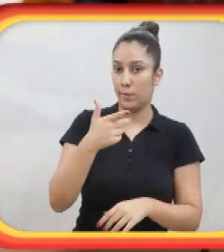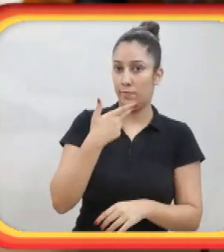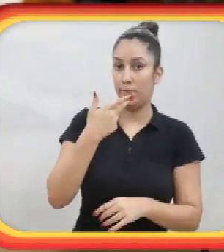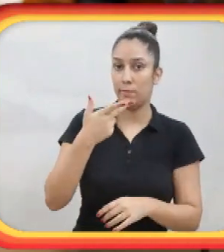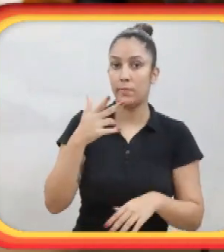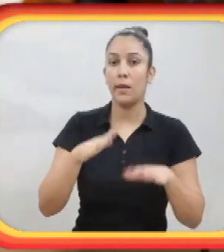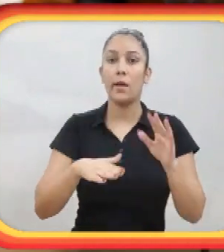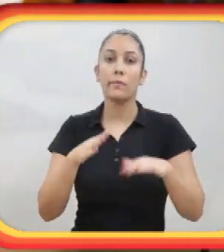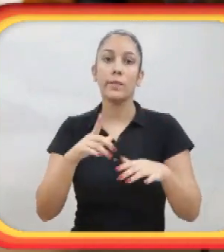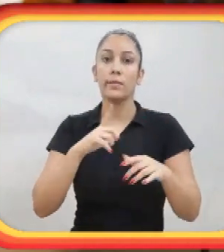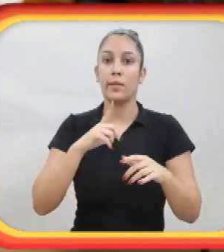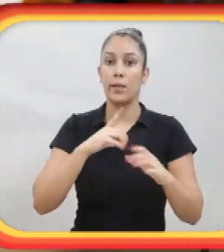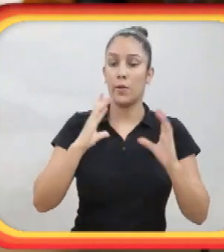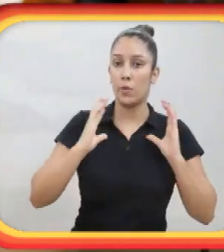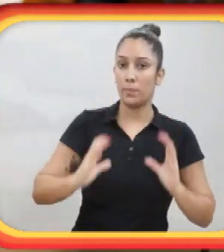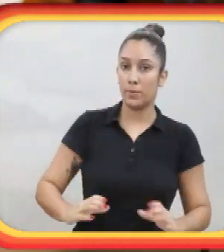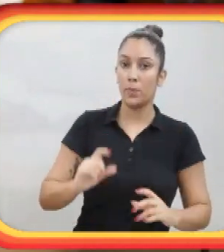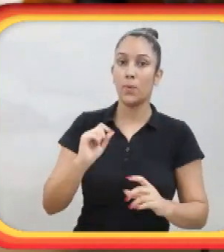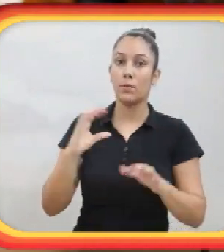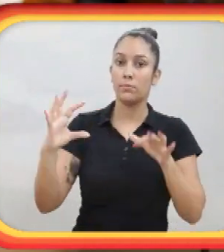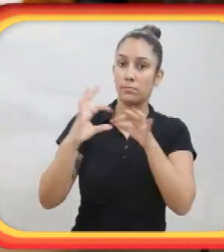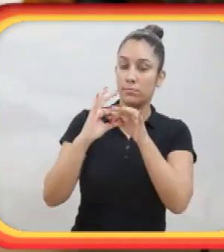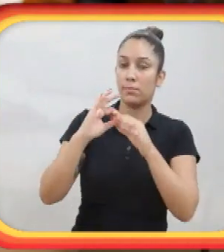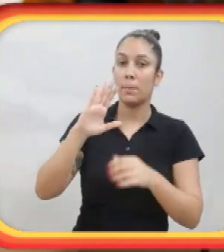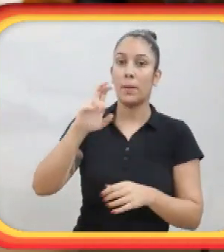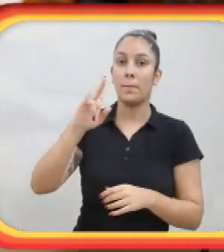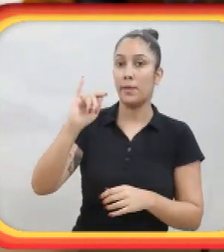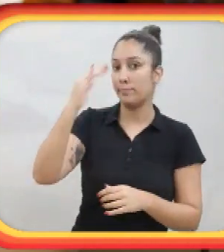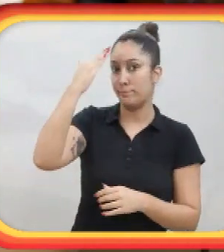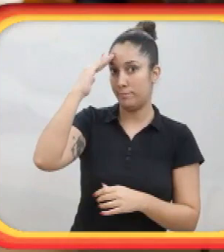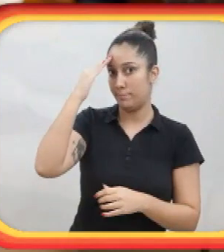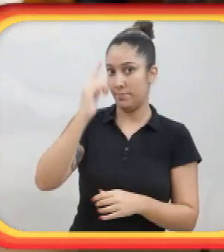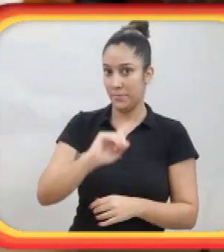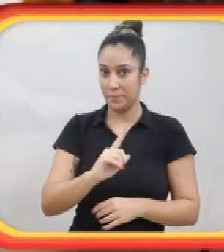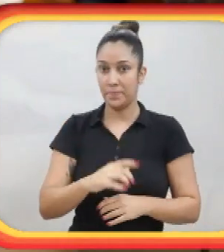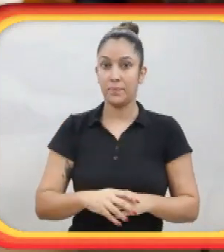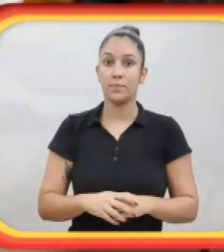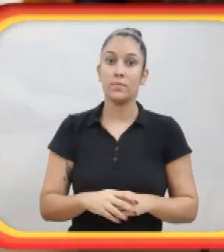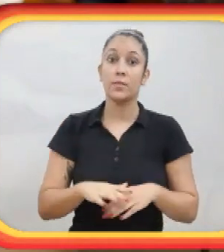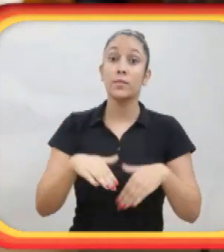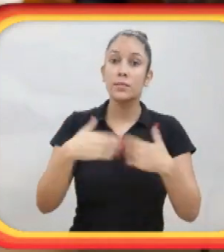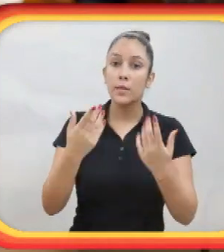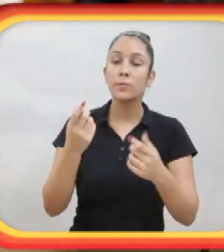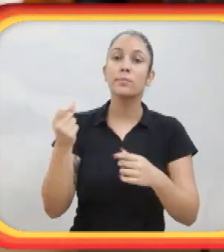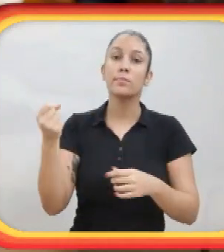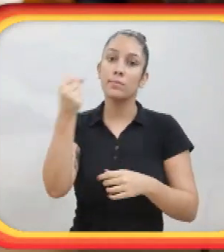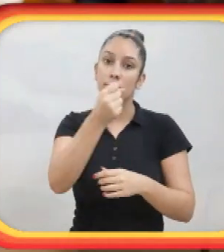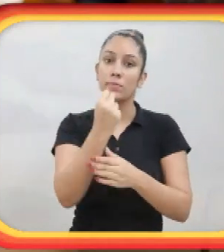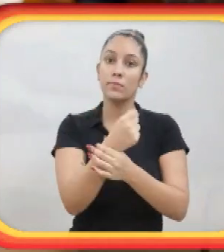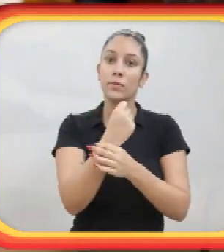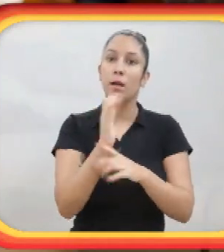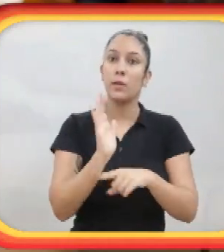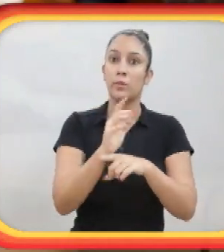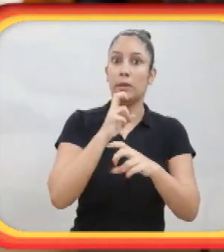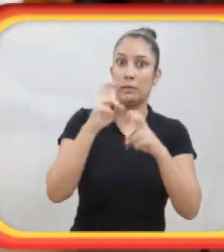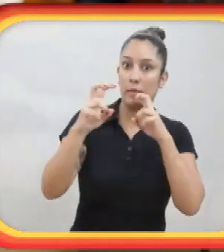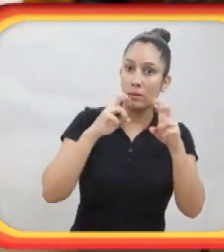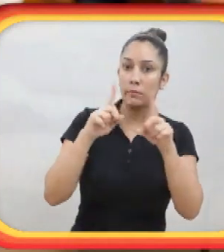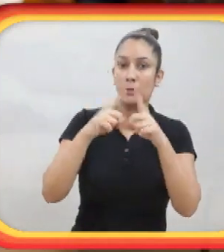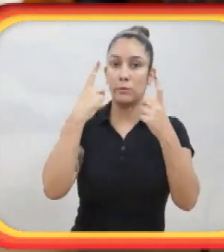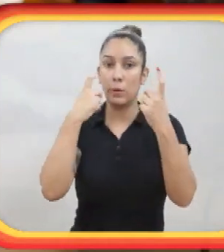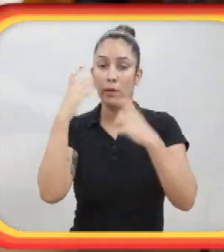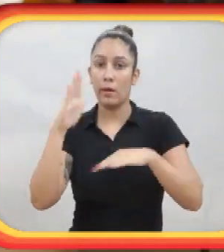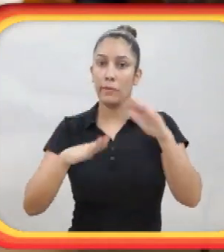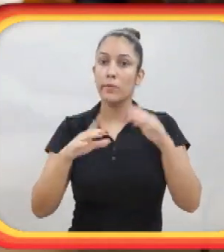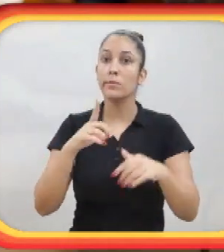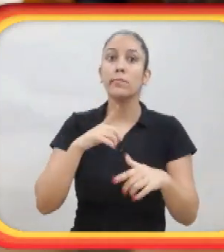fala, às vezes têm alguns comportamentos que os pais não entendem muito, né? Até nas terapias de gritos ou de choro,